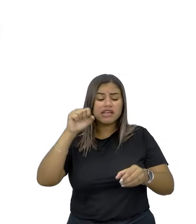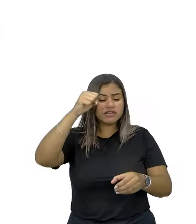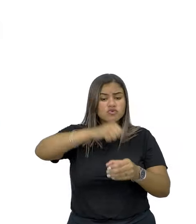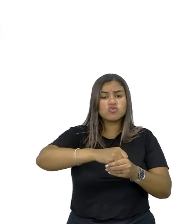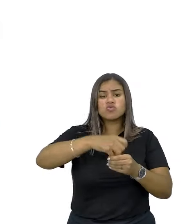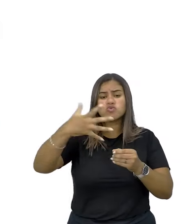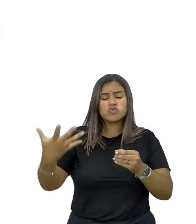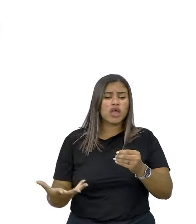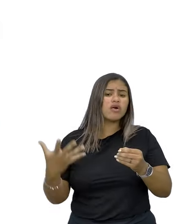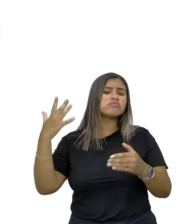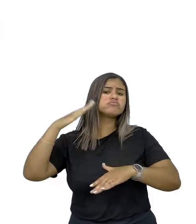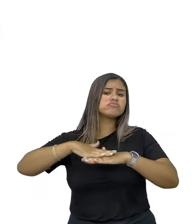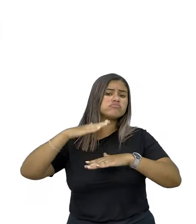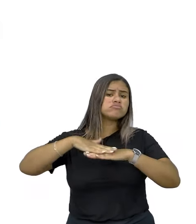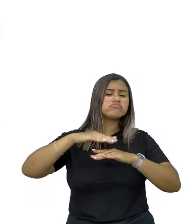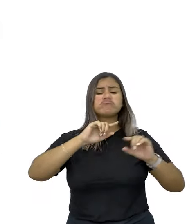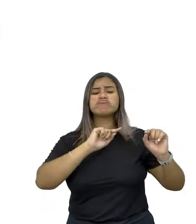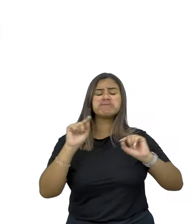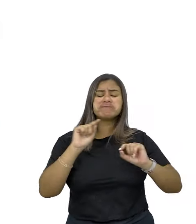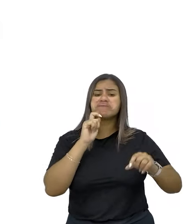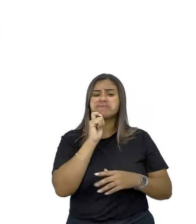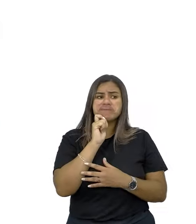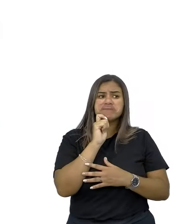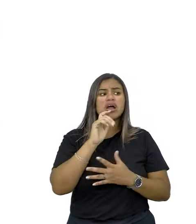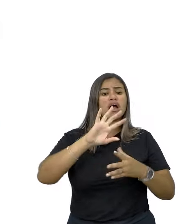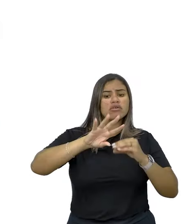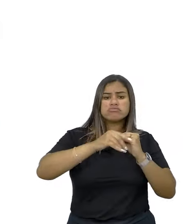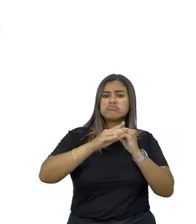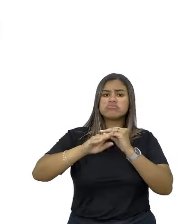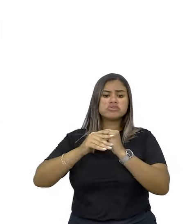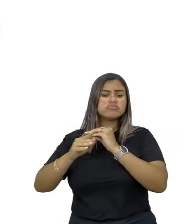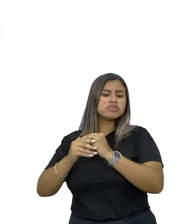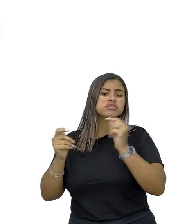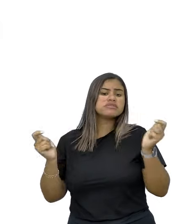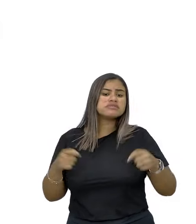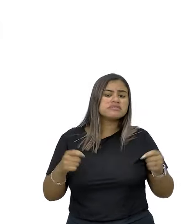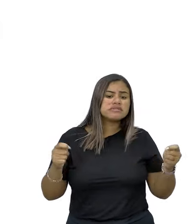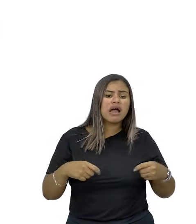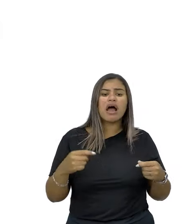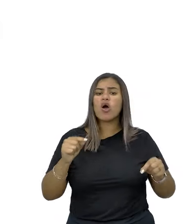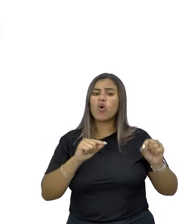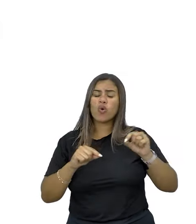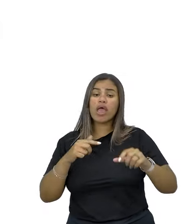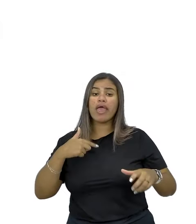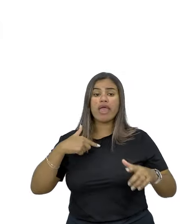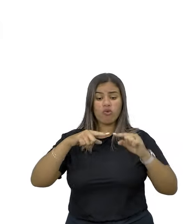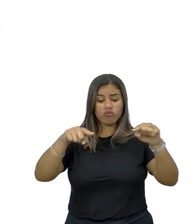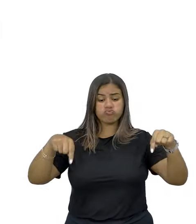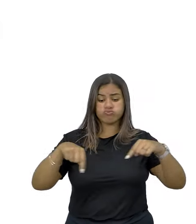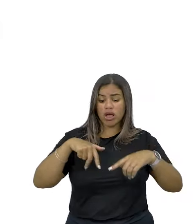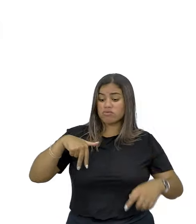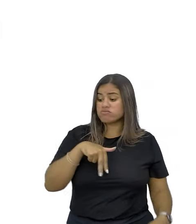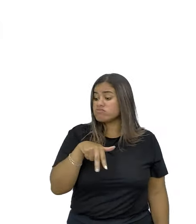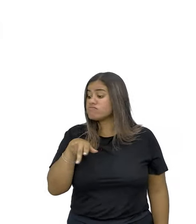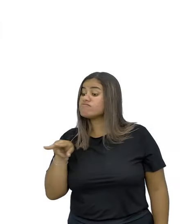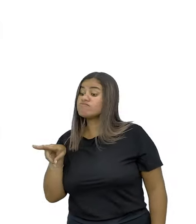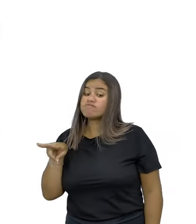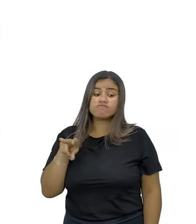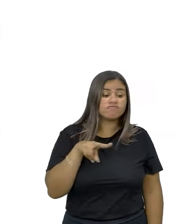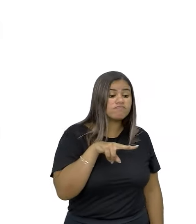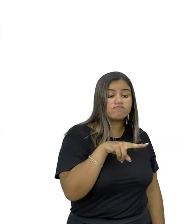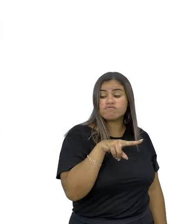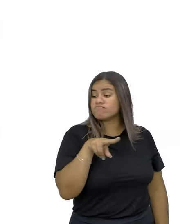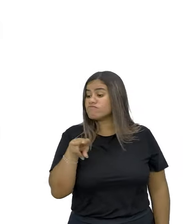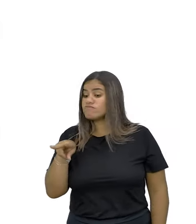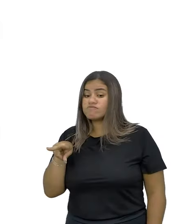vamos estar trabalhando, quais são os possíveis complementos que eu posso fazer, vou circular pela sala, vou observar as discussões na